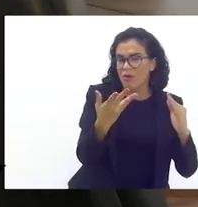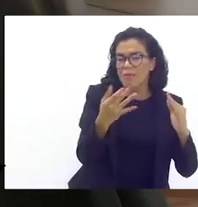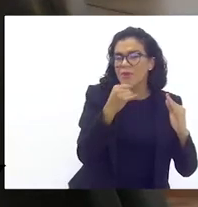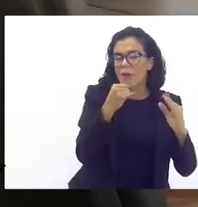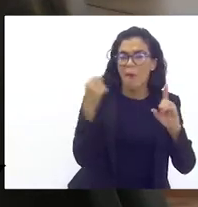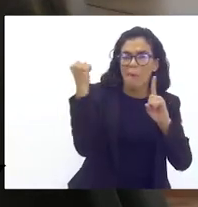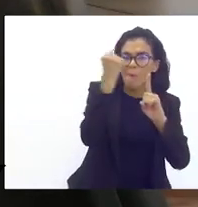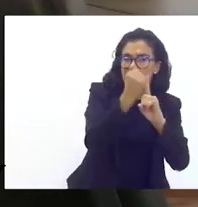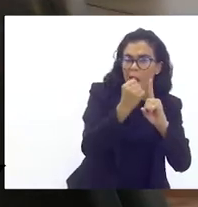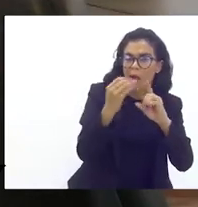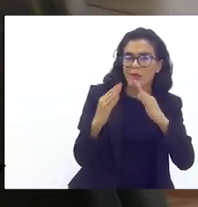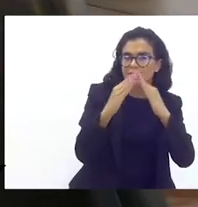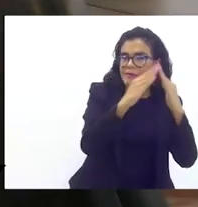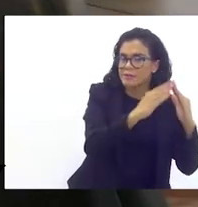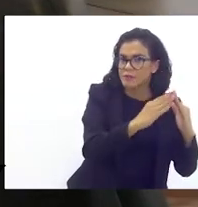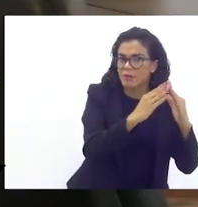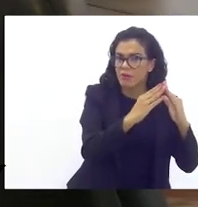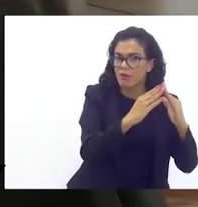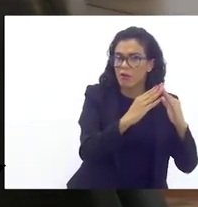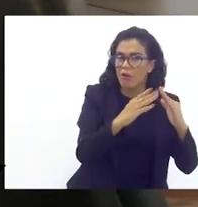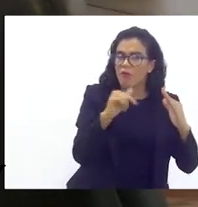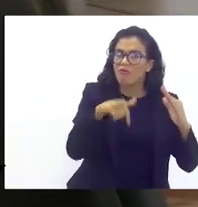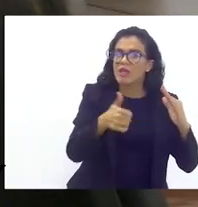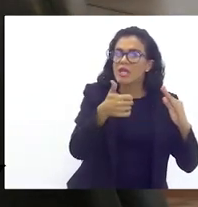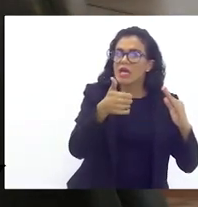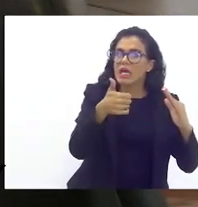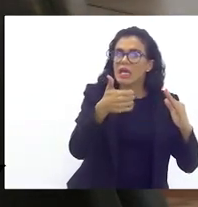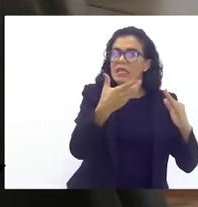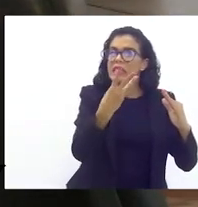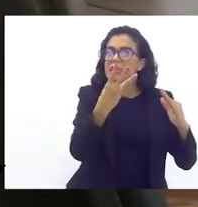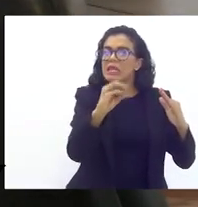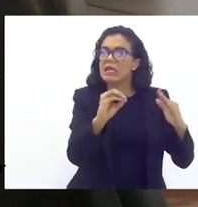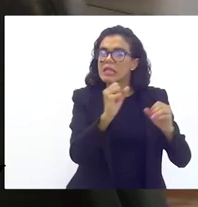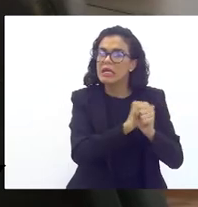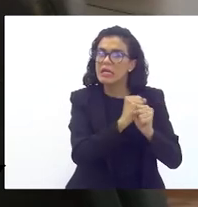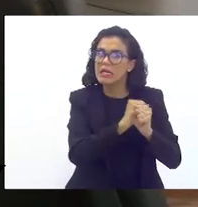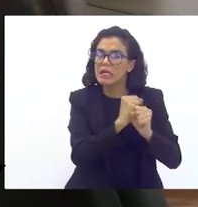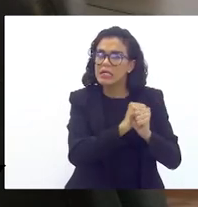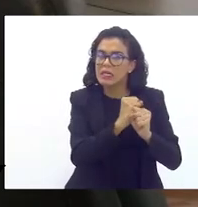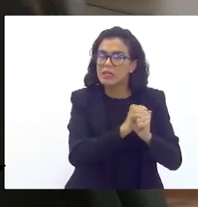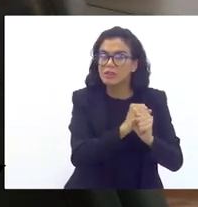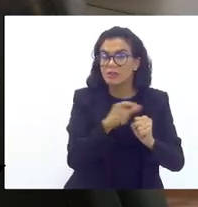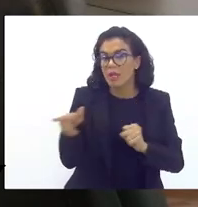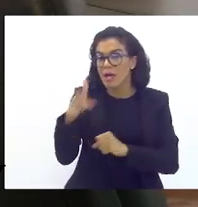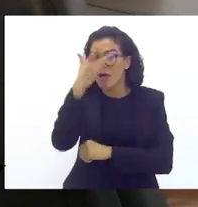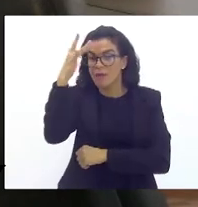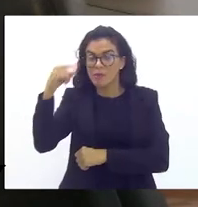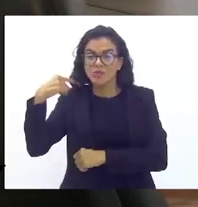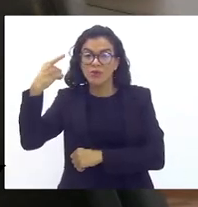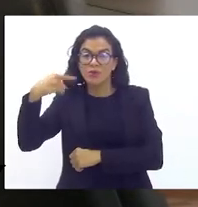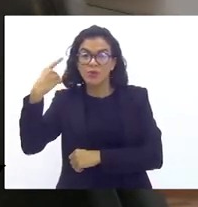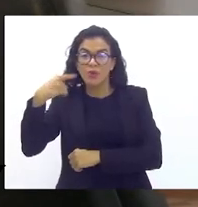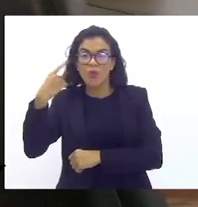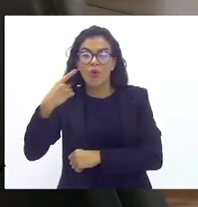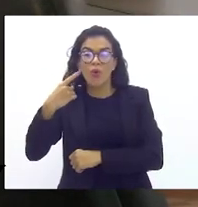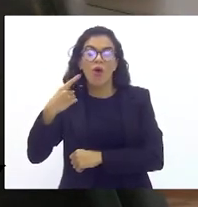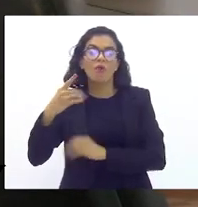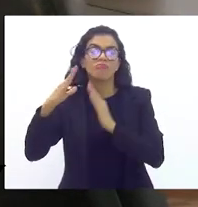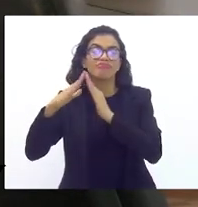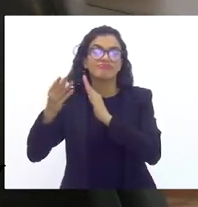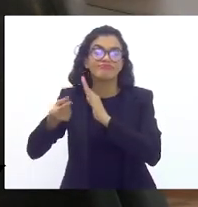deu tiro na mão fica 15 30 anos e o doido fica lá o resto da